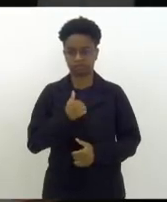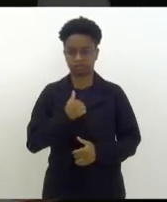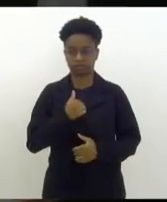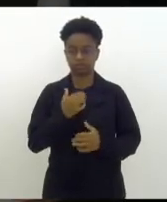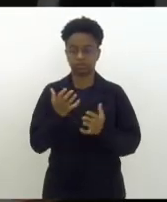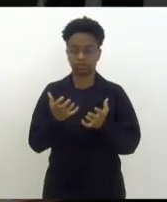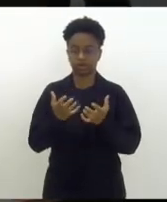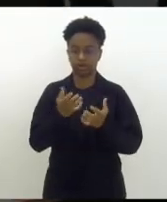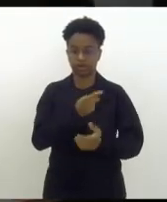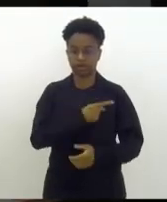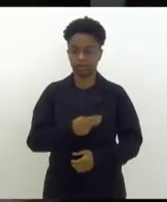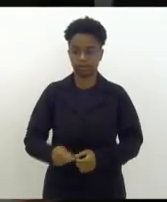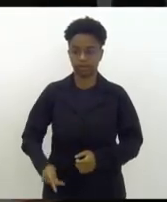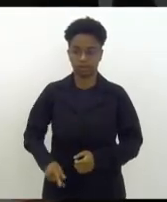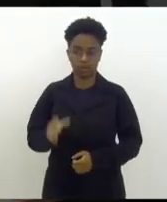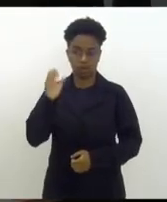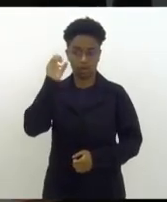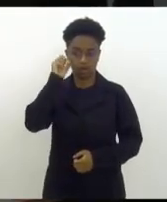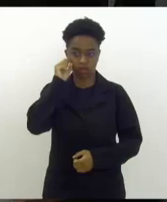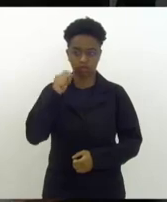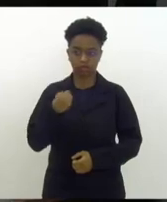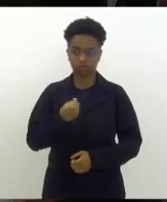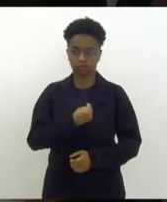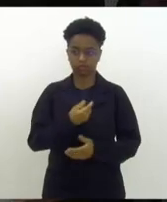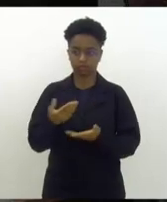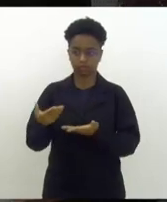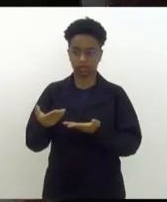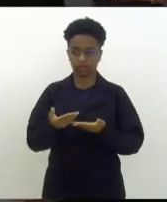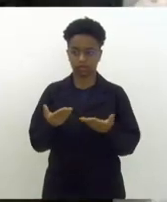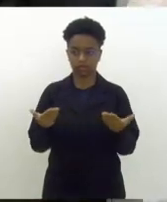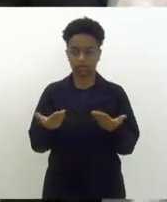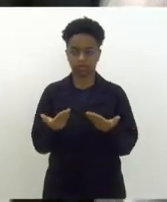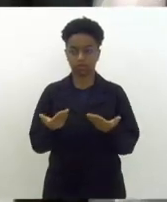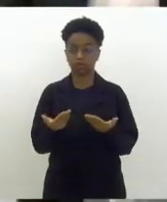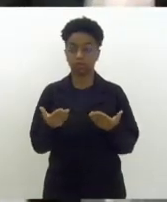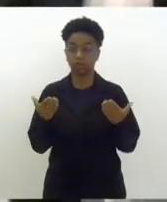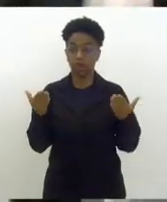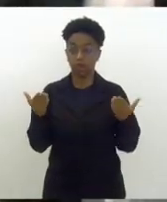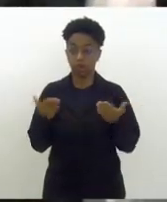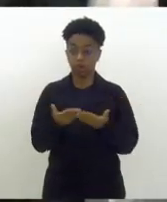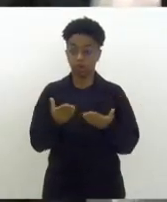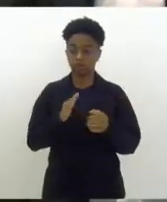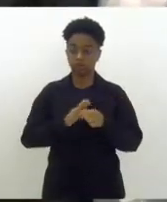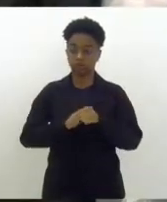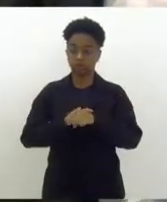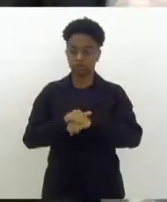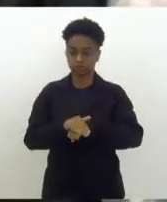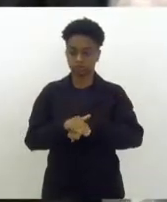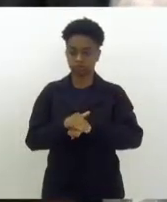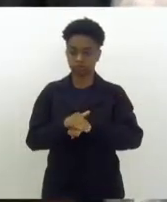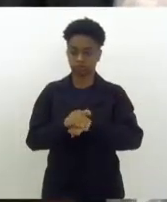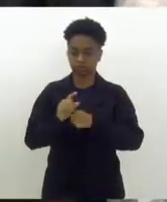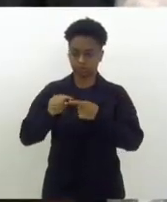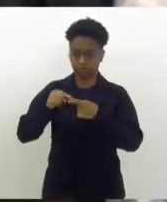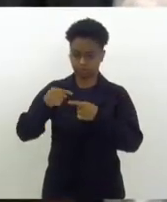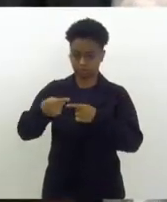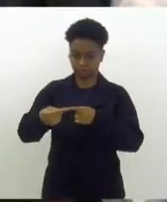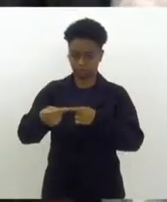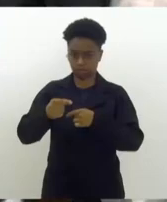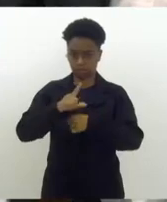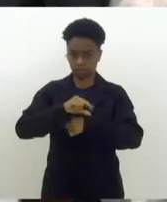ouvisse esse nosso convite hoje à noite daqui a pouco